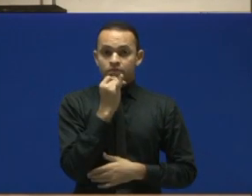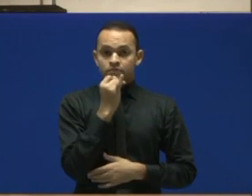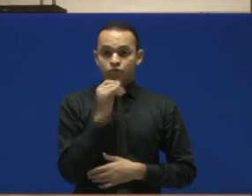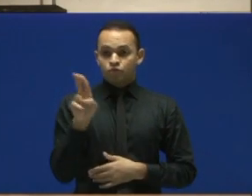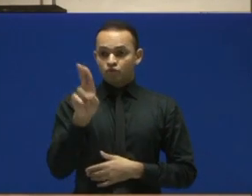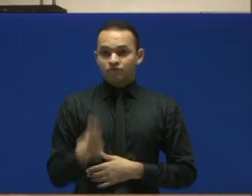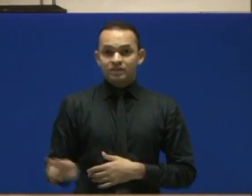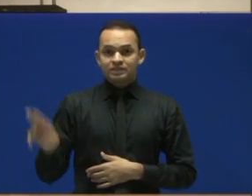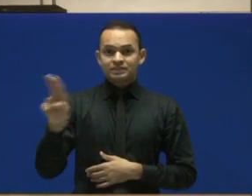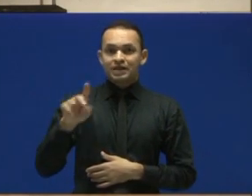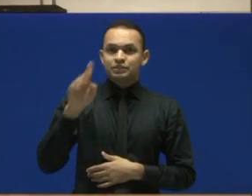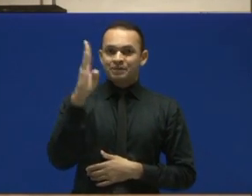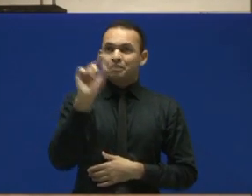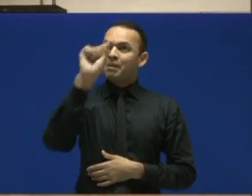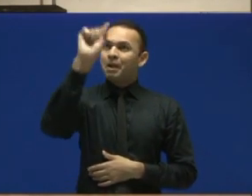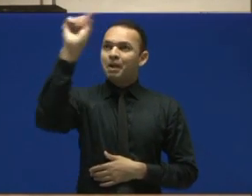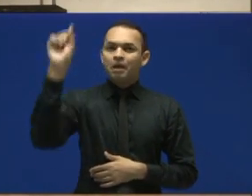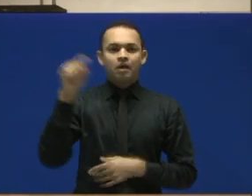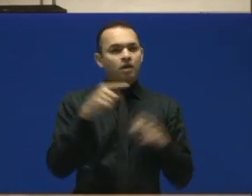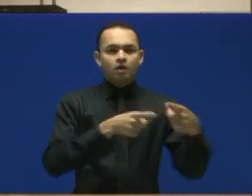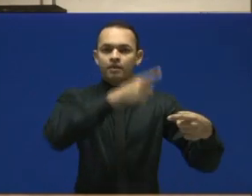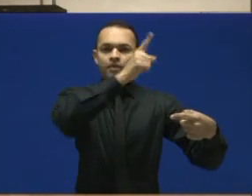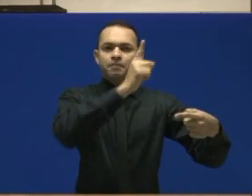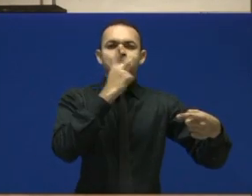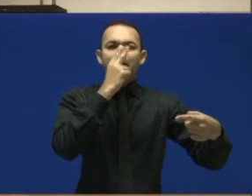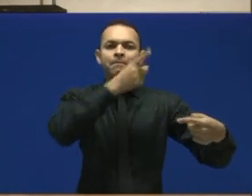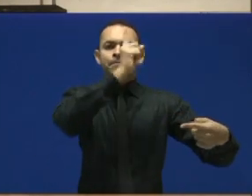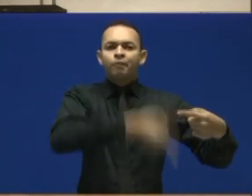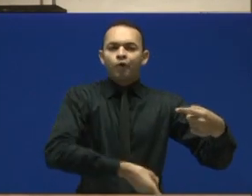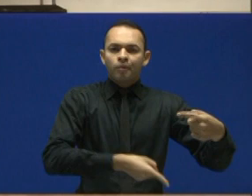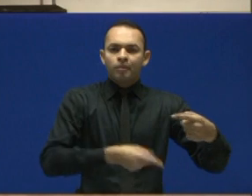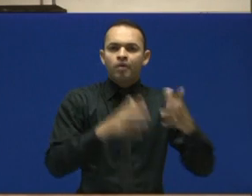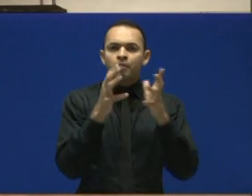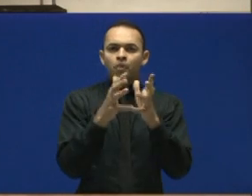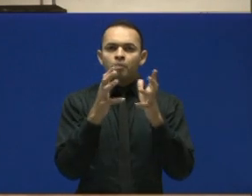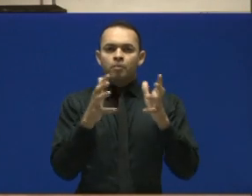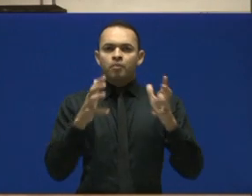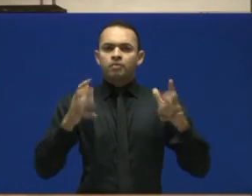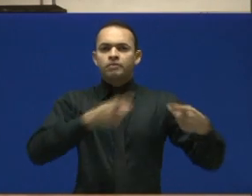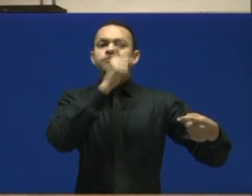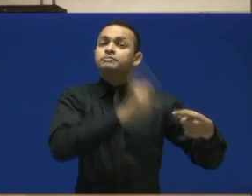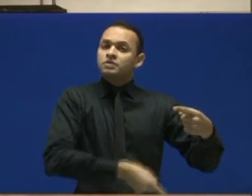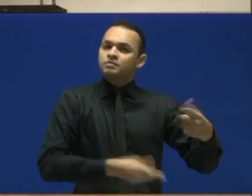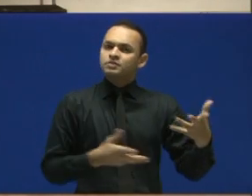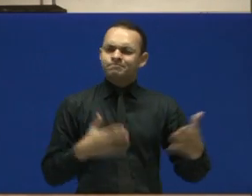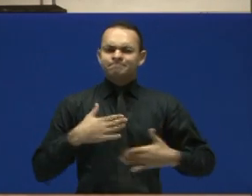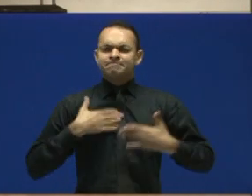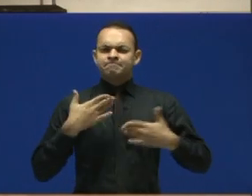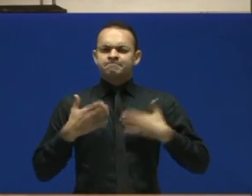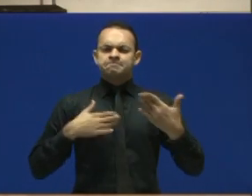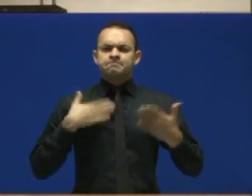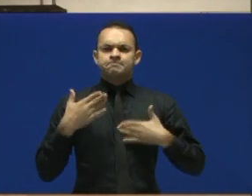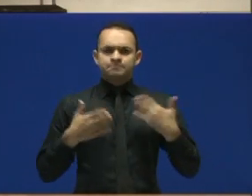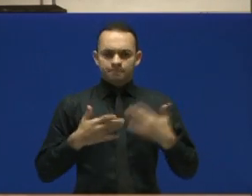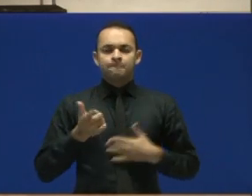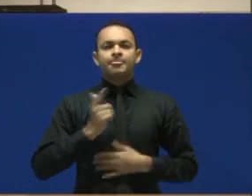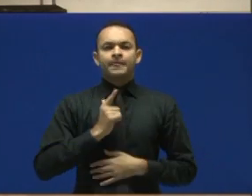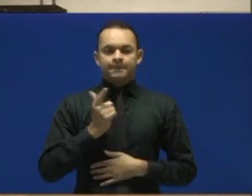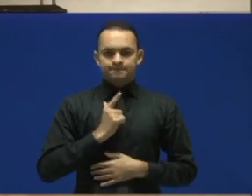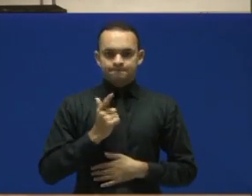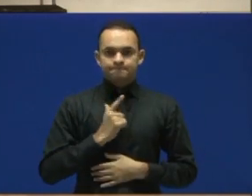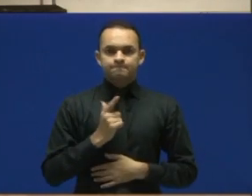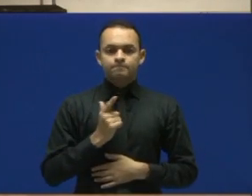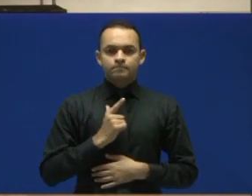o regime fiscal adotado pelo brasil pela emenda constitucional 95